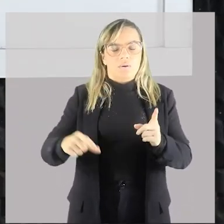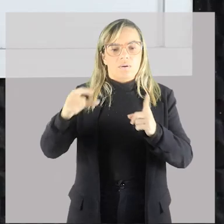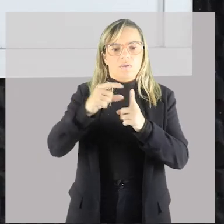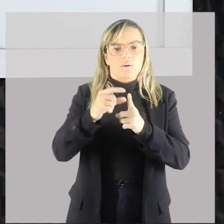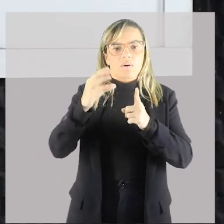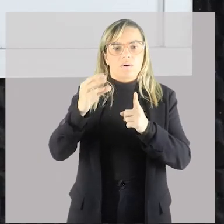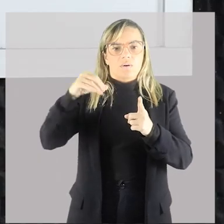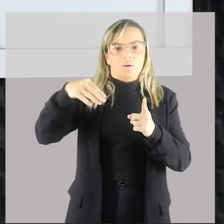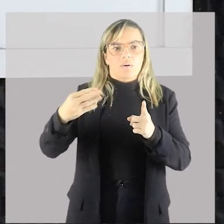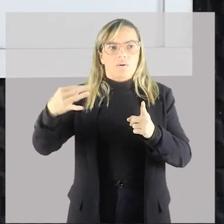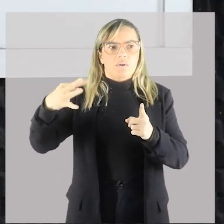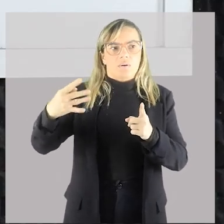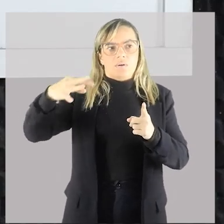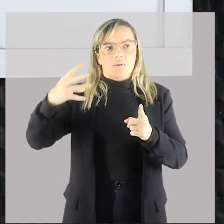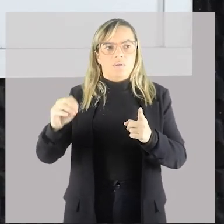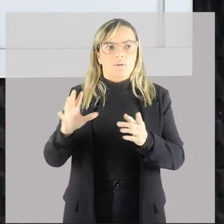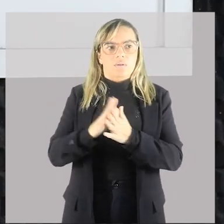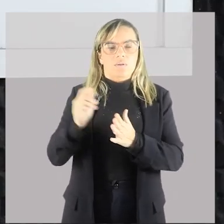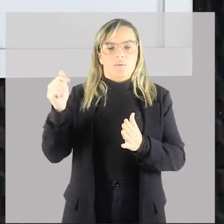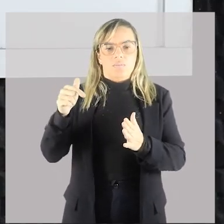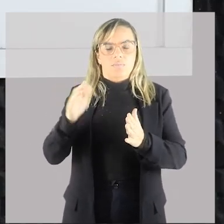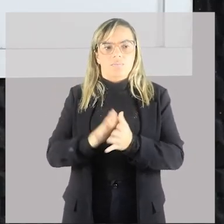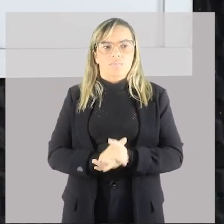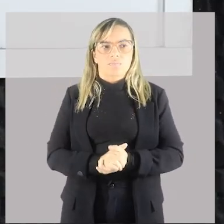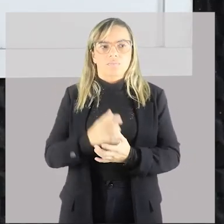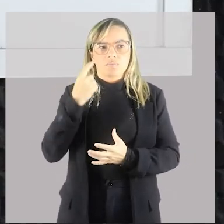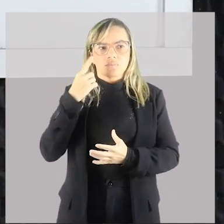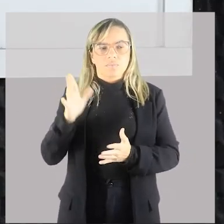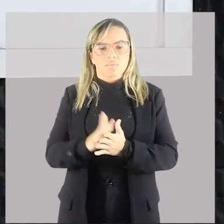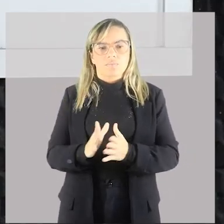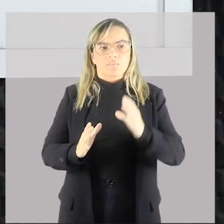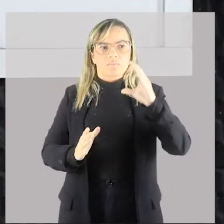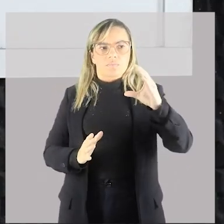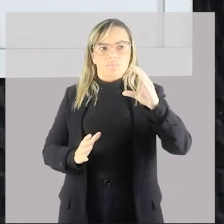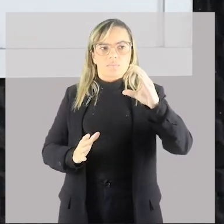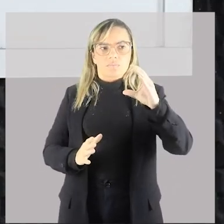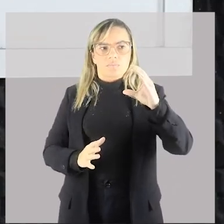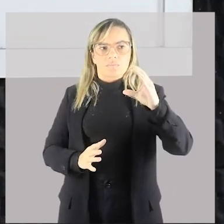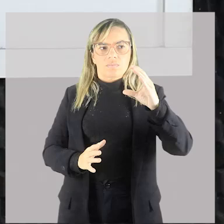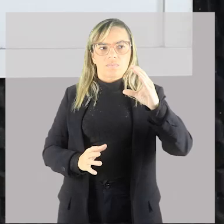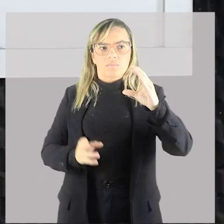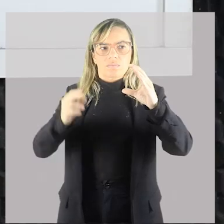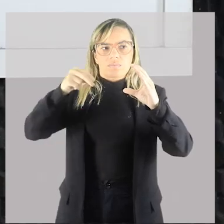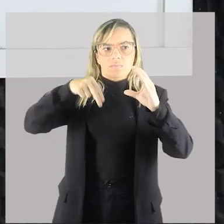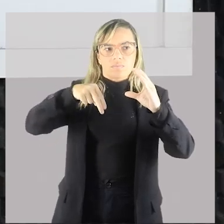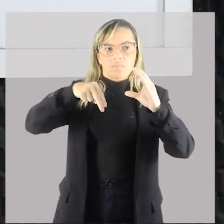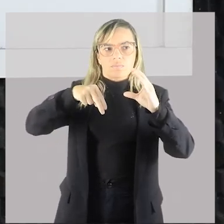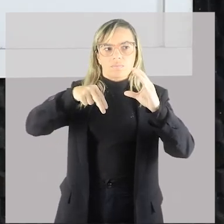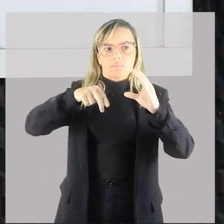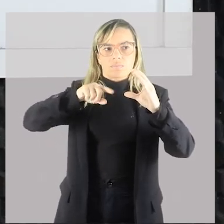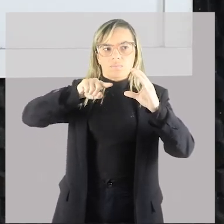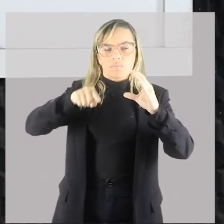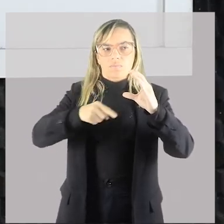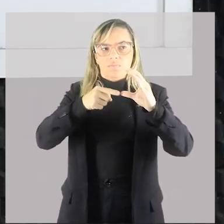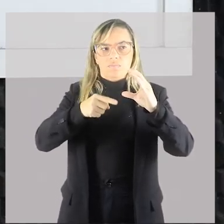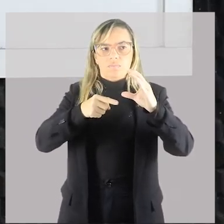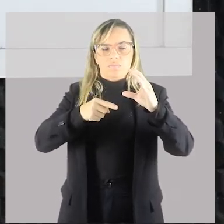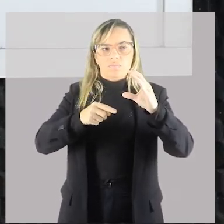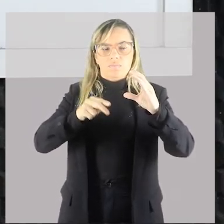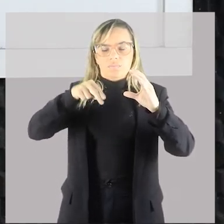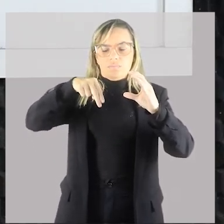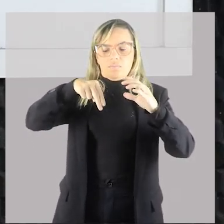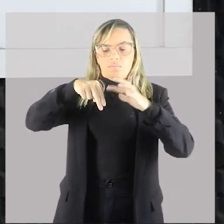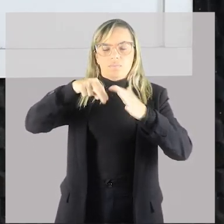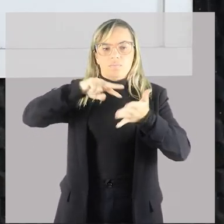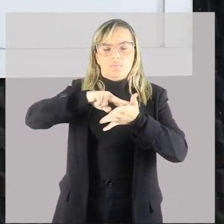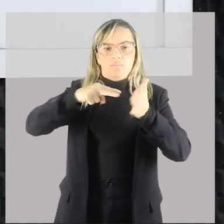chama de combinação de N elementos tomado P a P. N é o número de elementos que